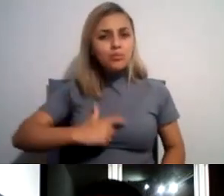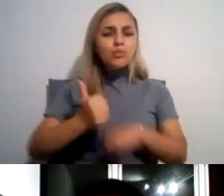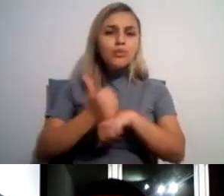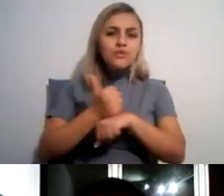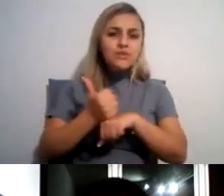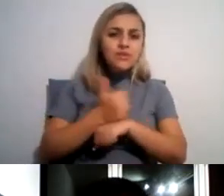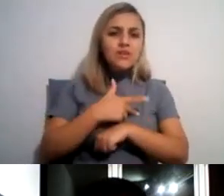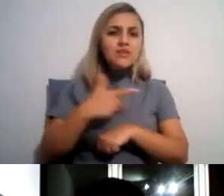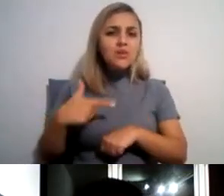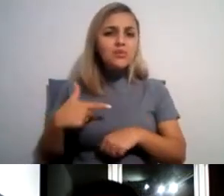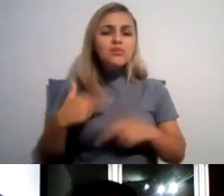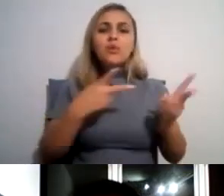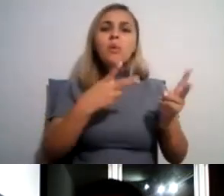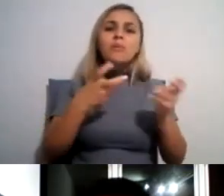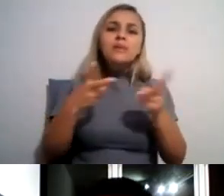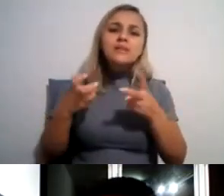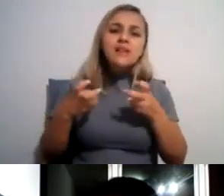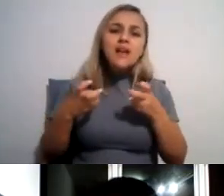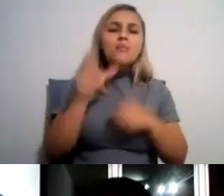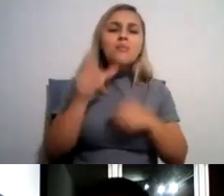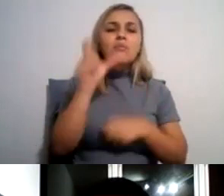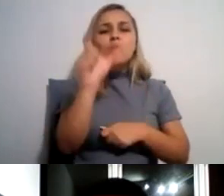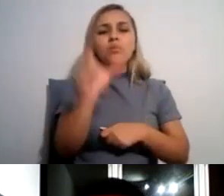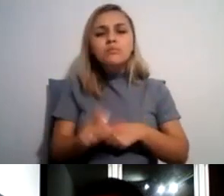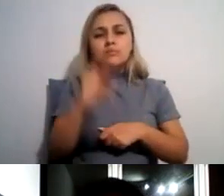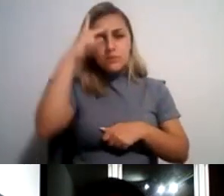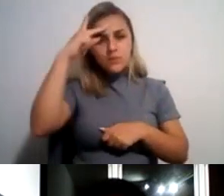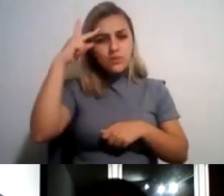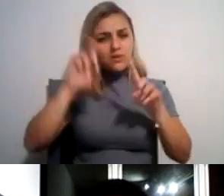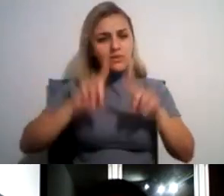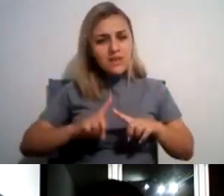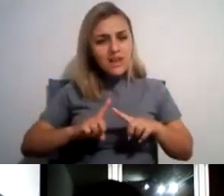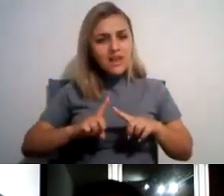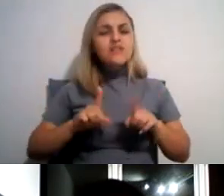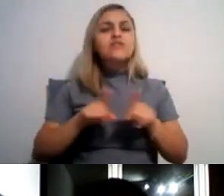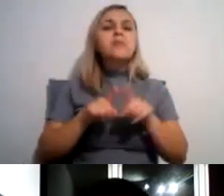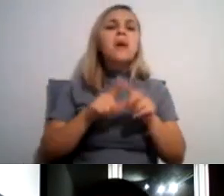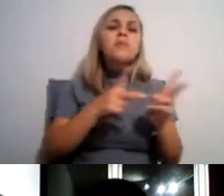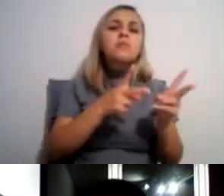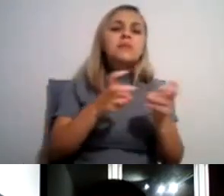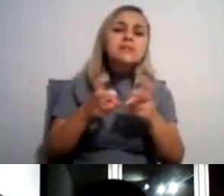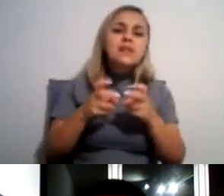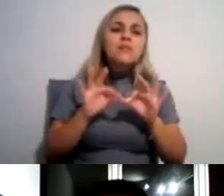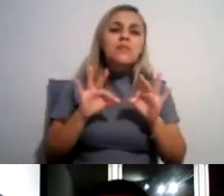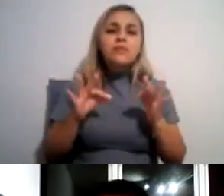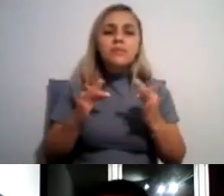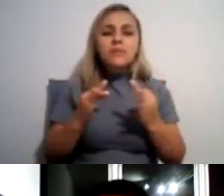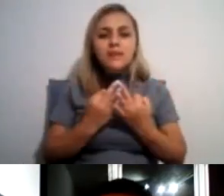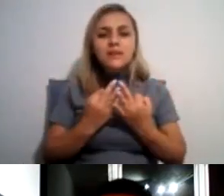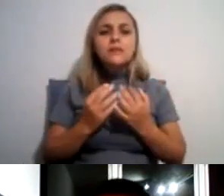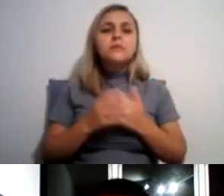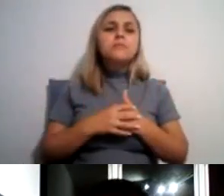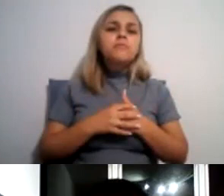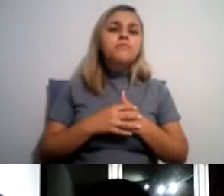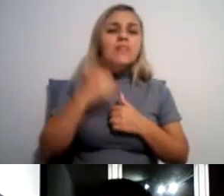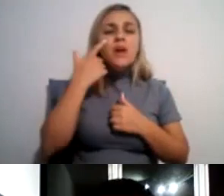pessoa, enxergava a sua família, e também a forma que eu via os meus professores, digamos assim,